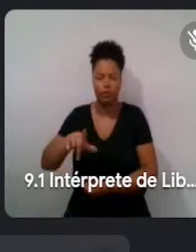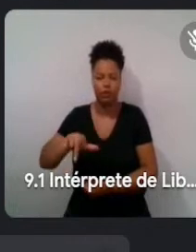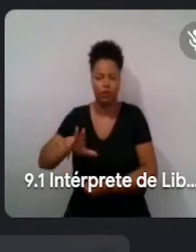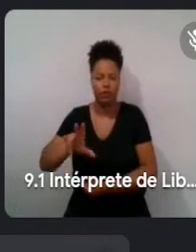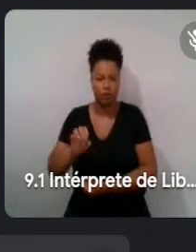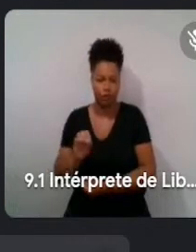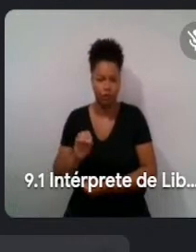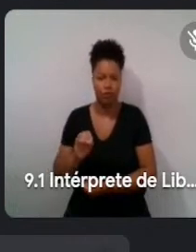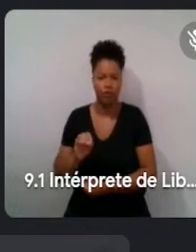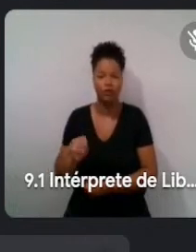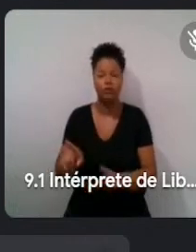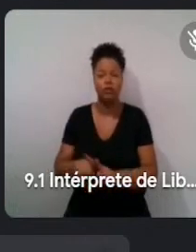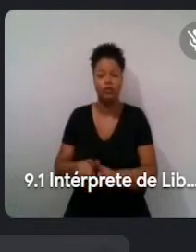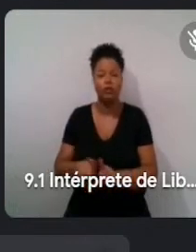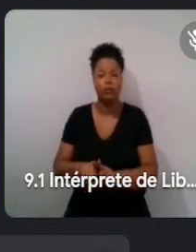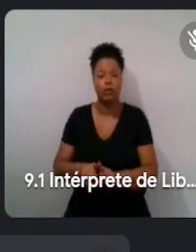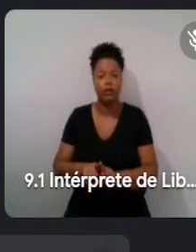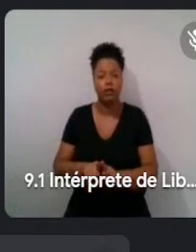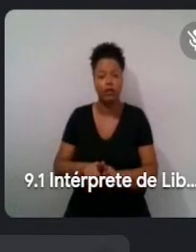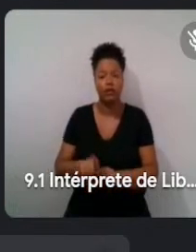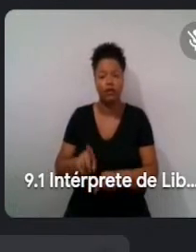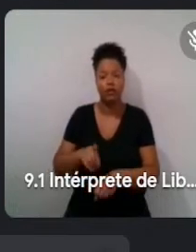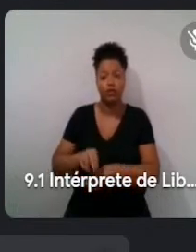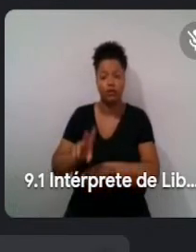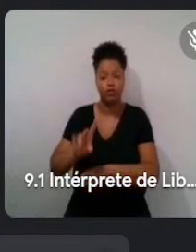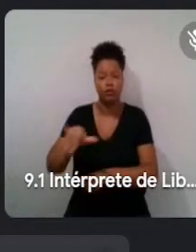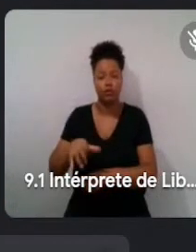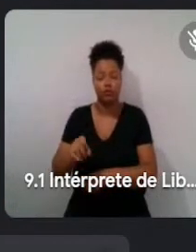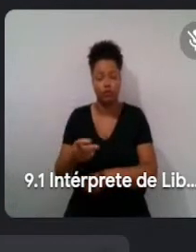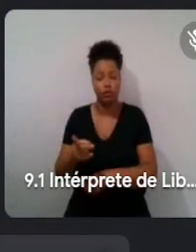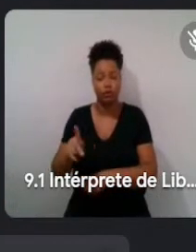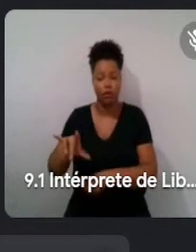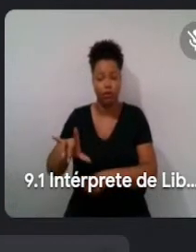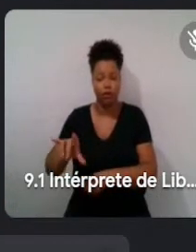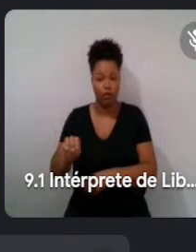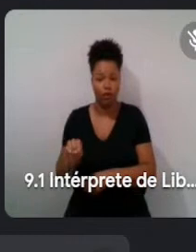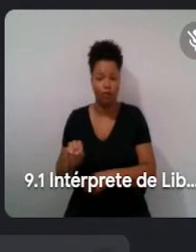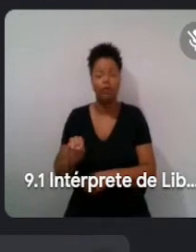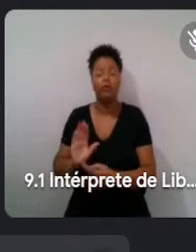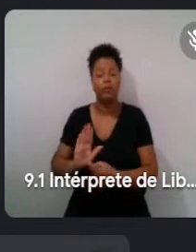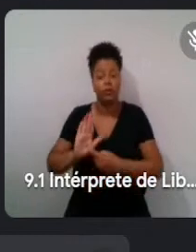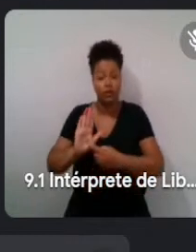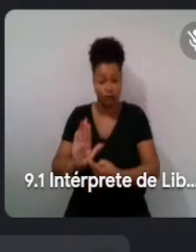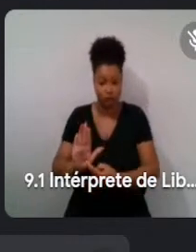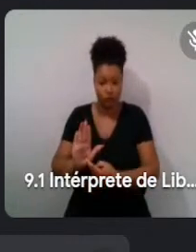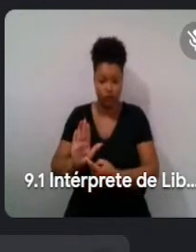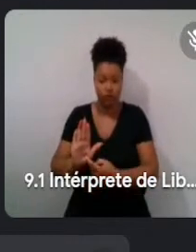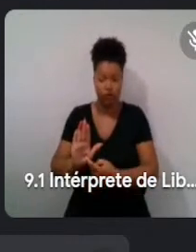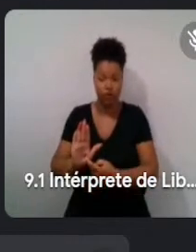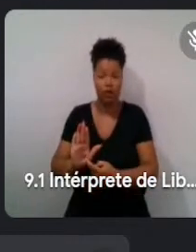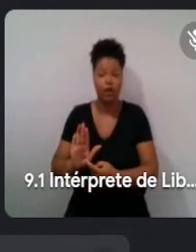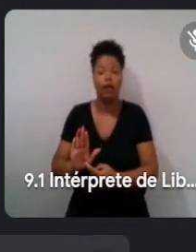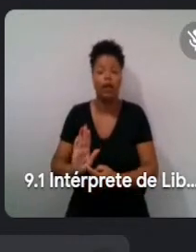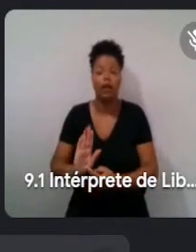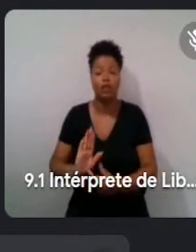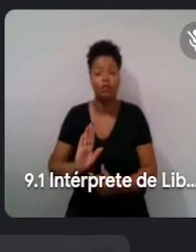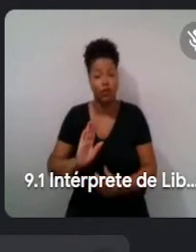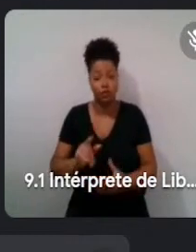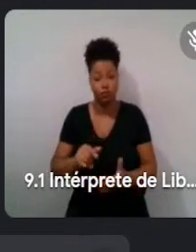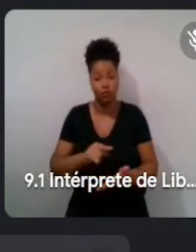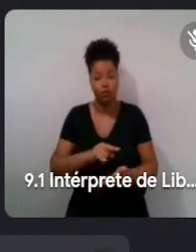o ilustre doutor João Paulo Rodrigues, apresentou a procuração